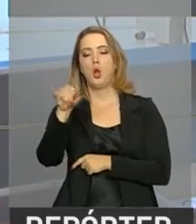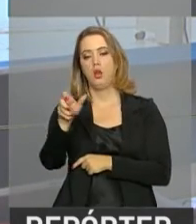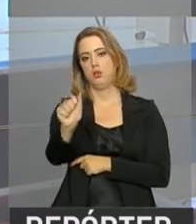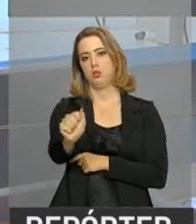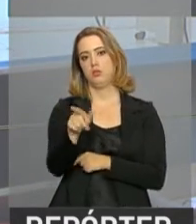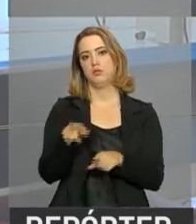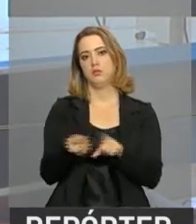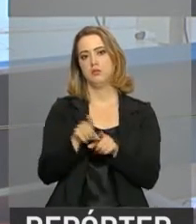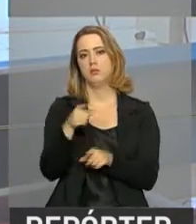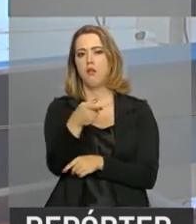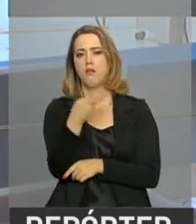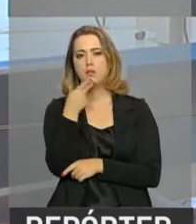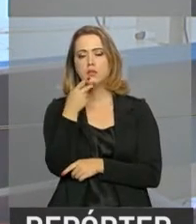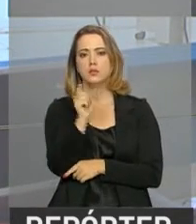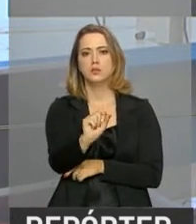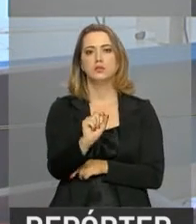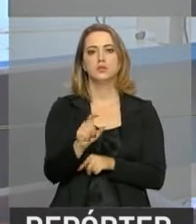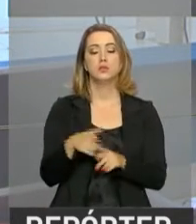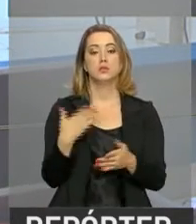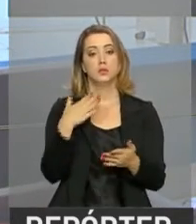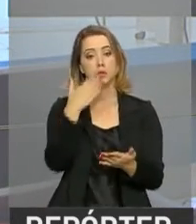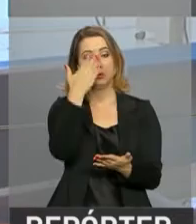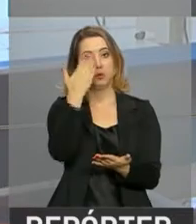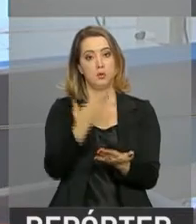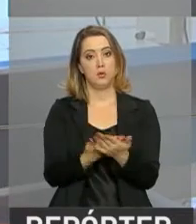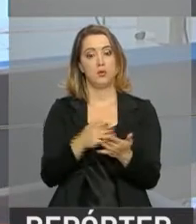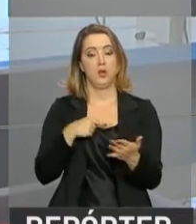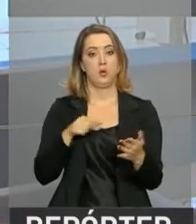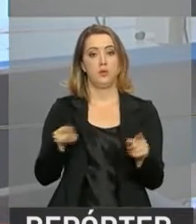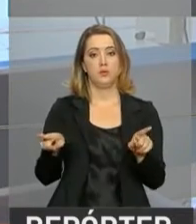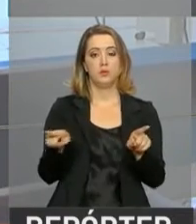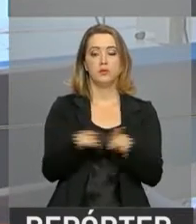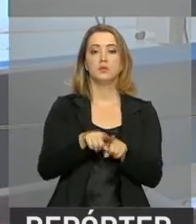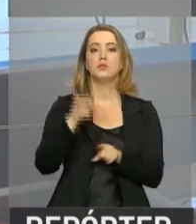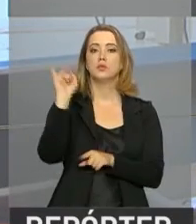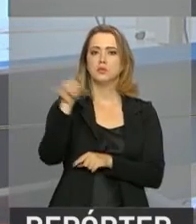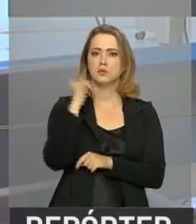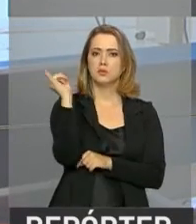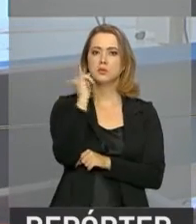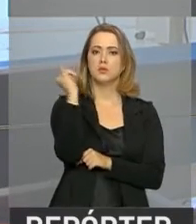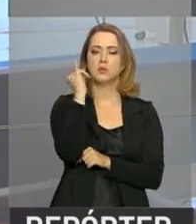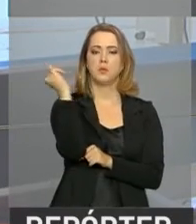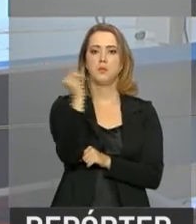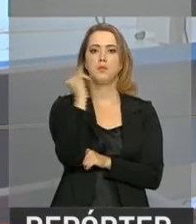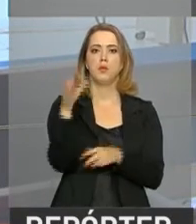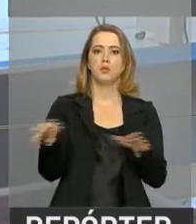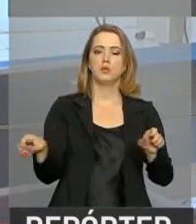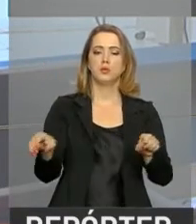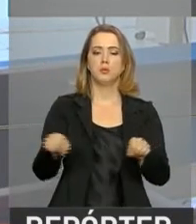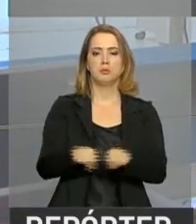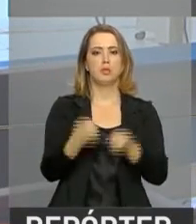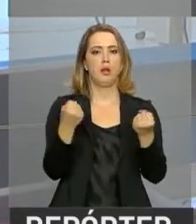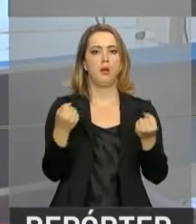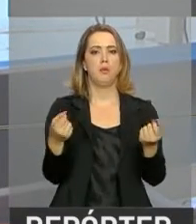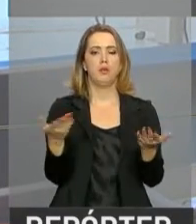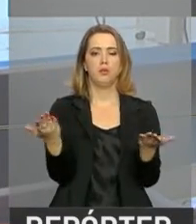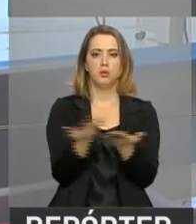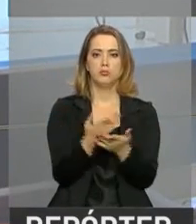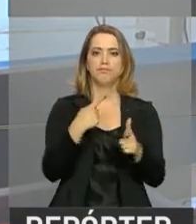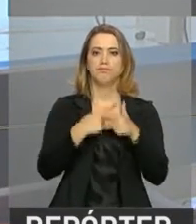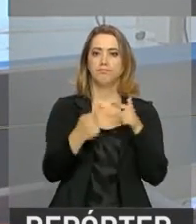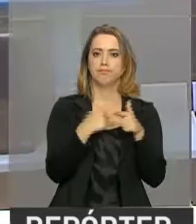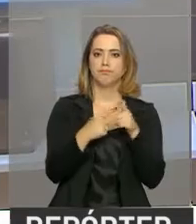confederação honório pinheiro disse que a consolidação da confiança é fundamental para o rompimento do atual ciclo de crise